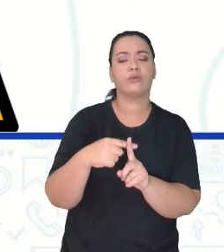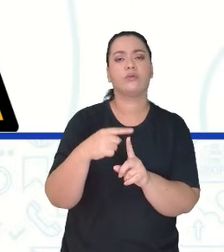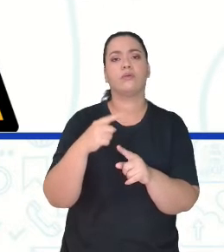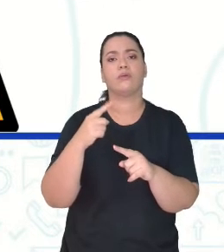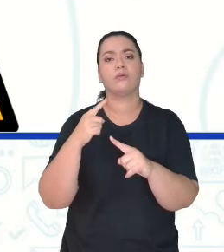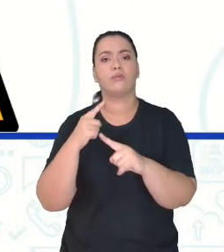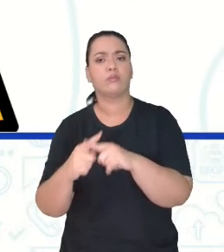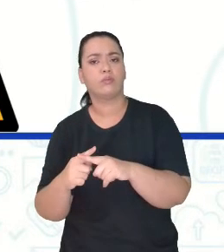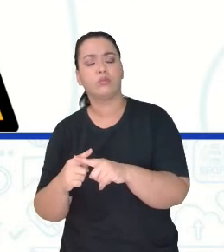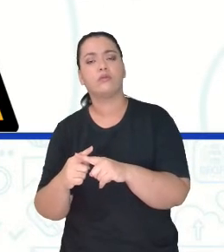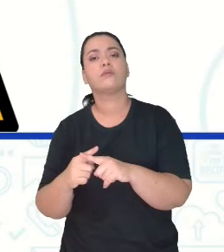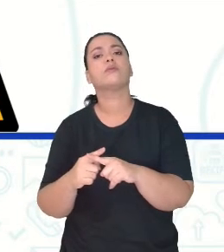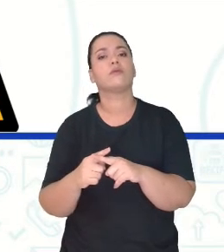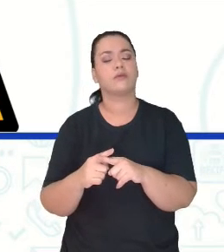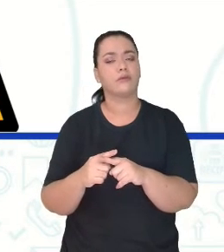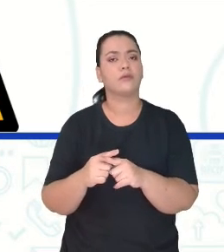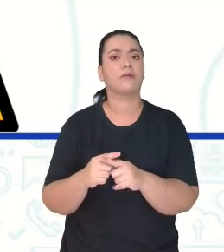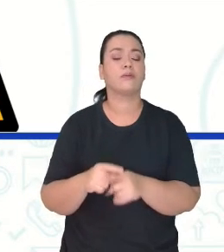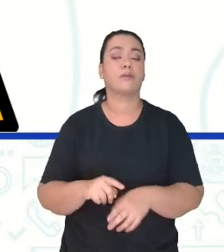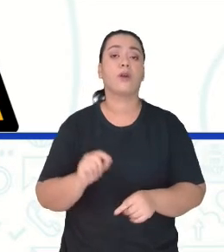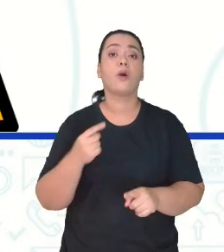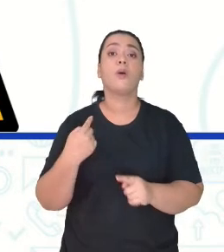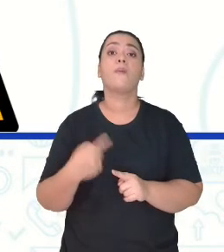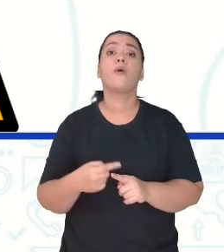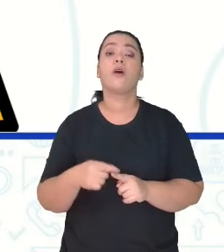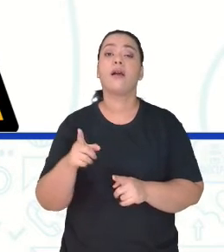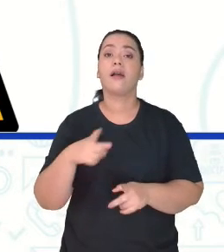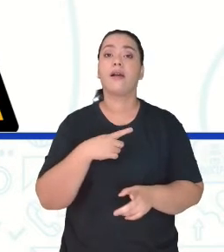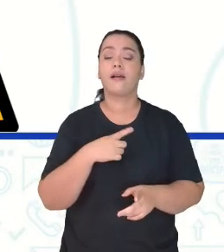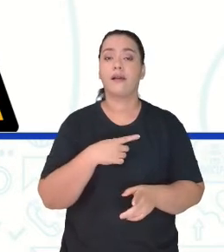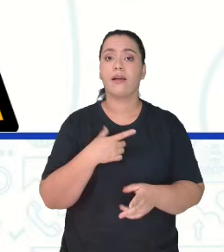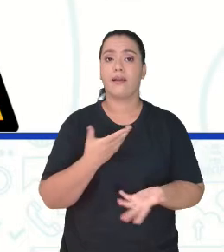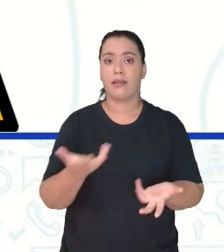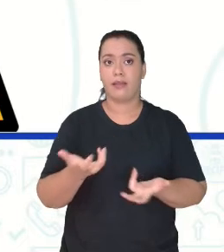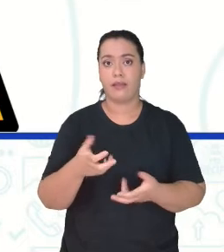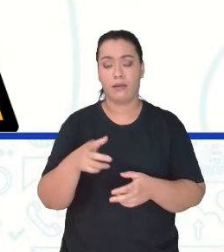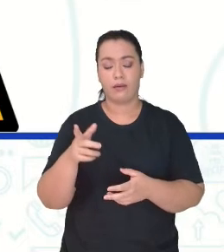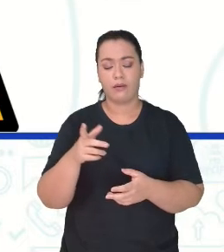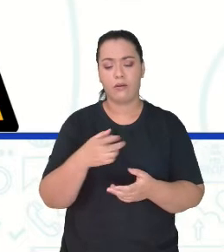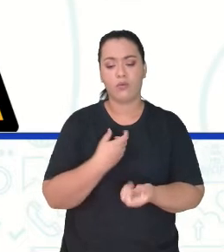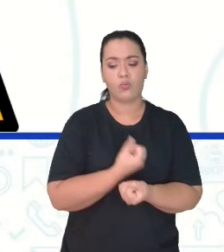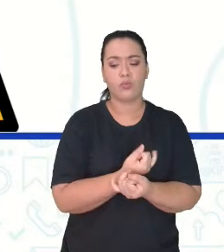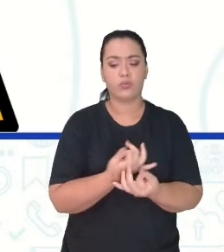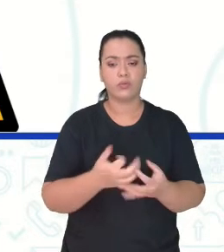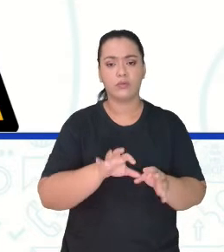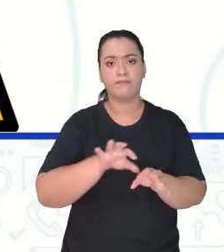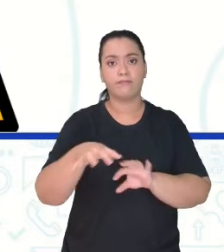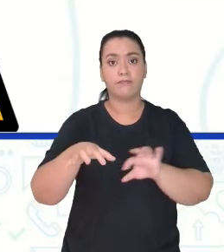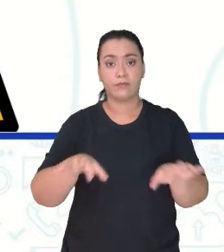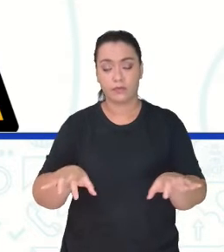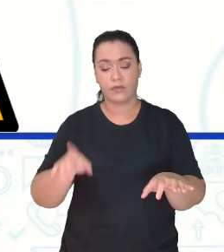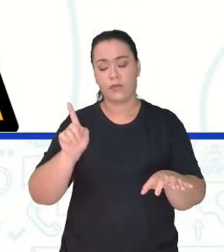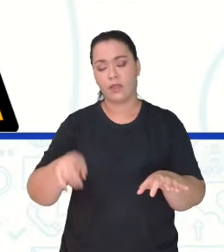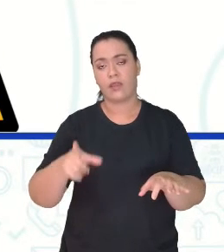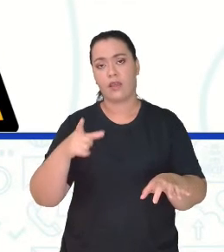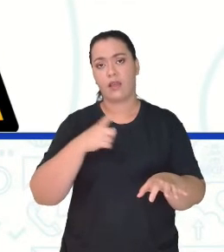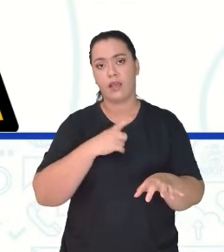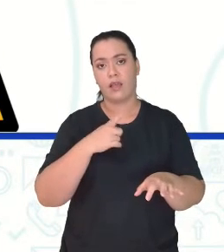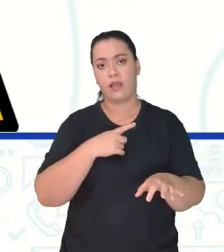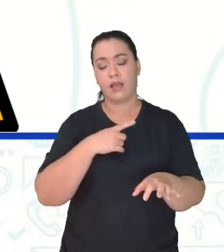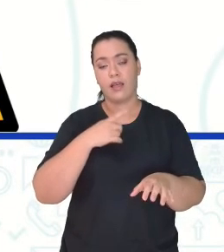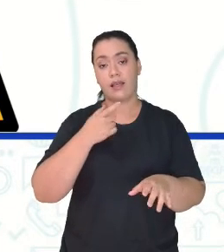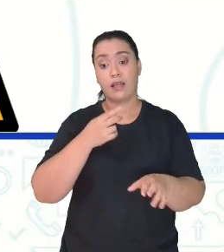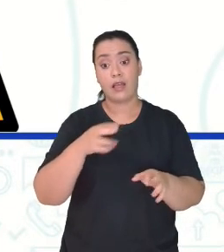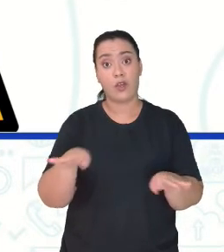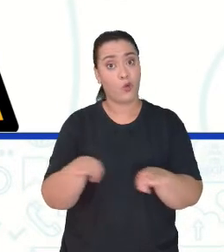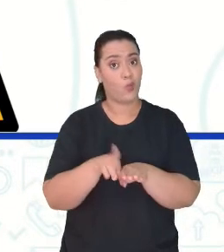tá bom? Que é porque requer a distribuição de uma quantidade em duas ou mais partes de formas